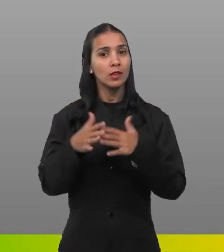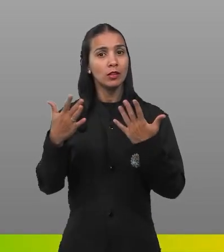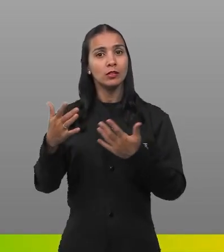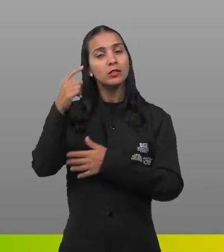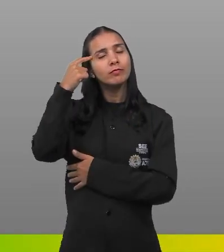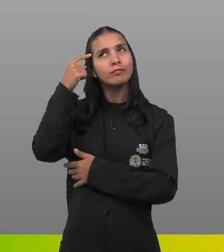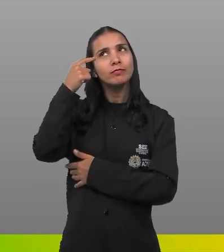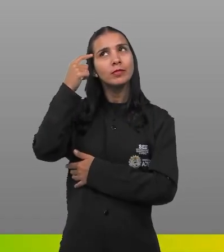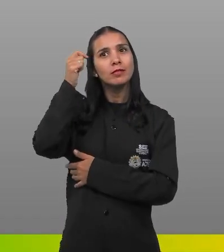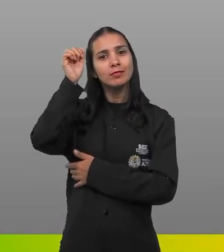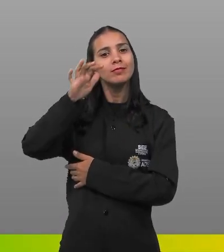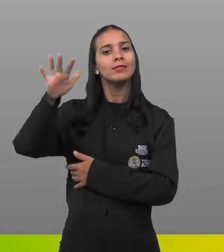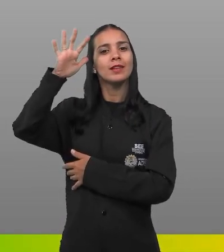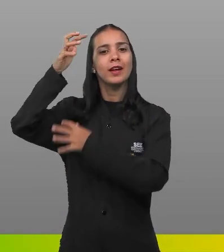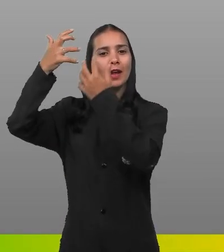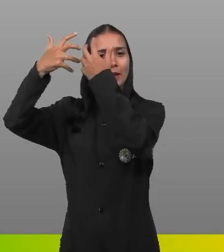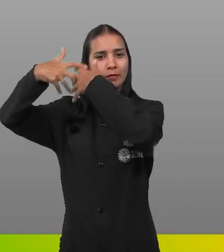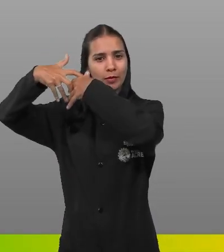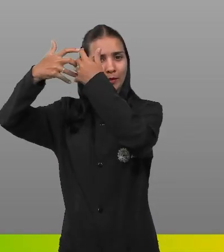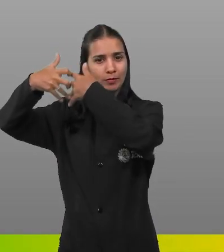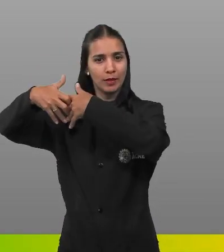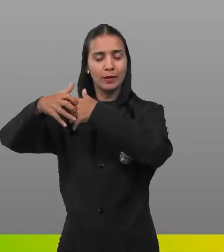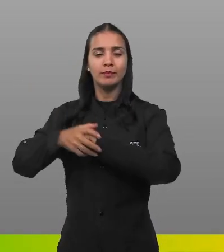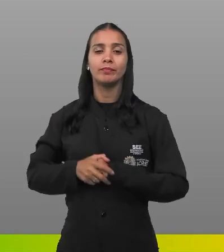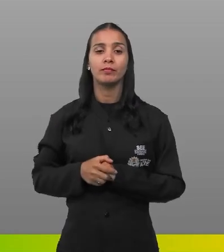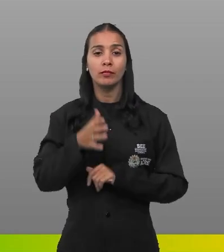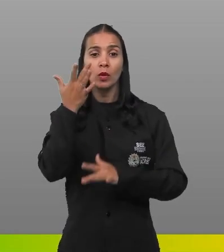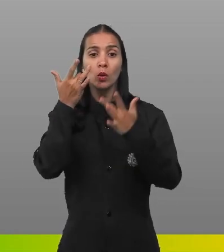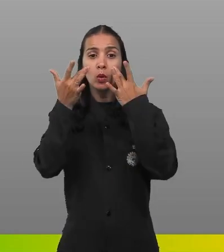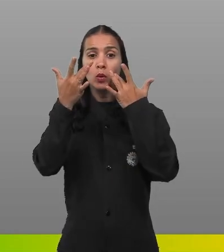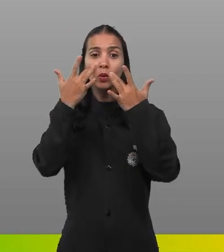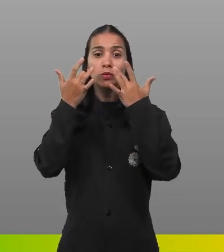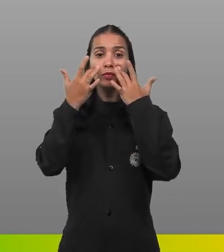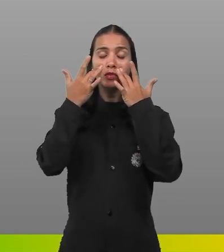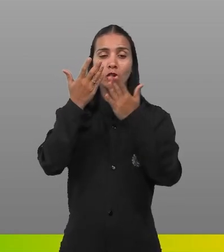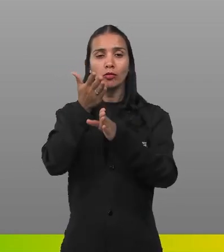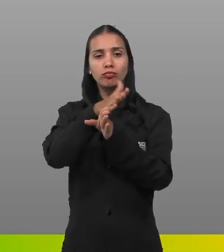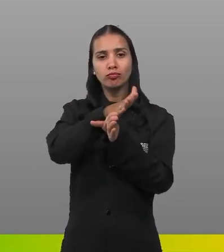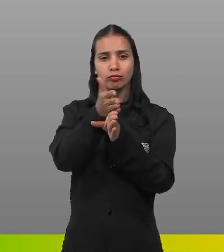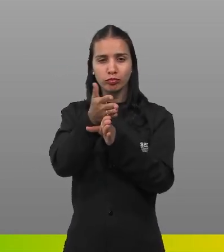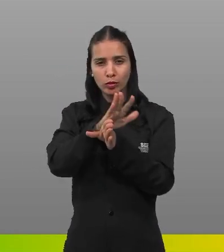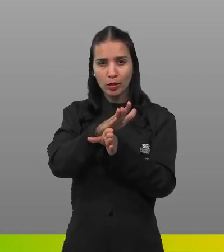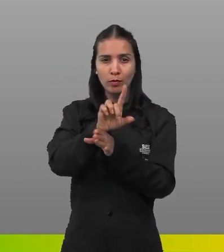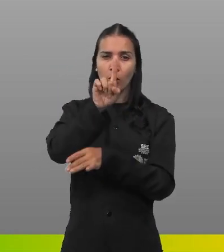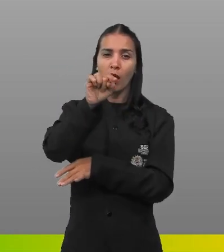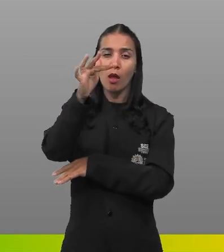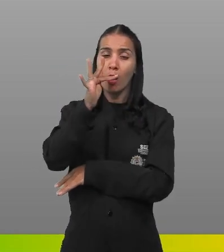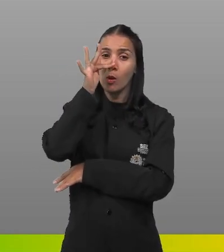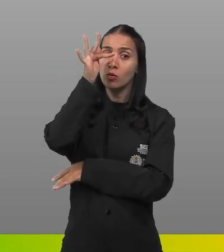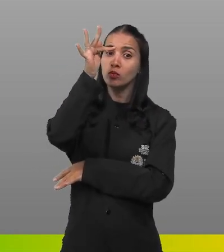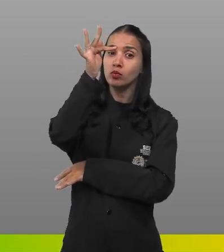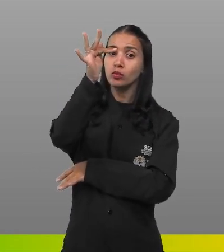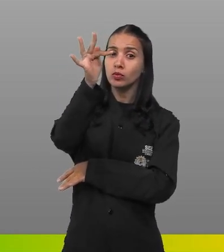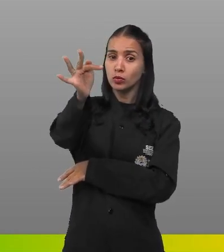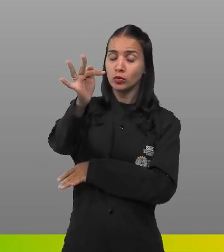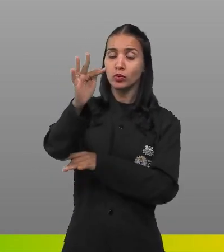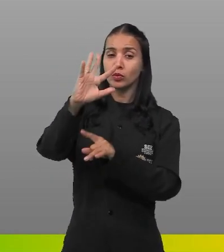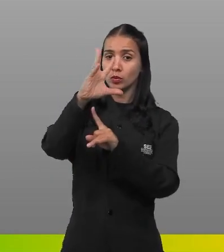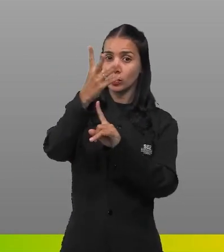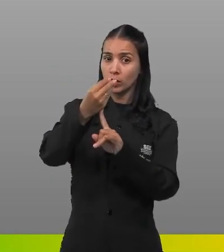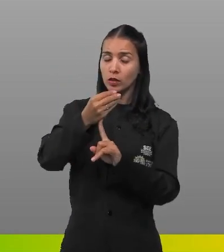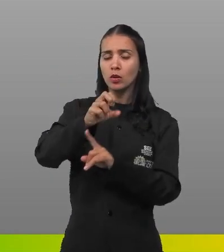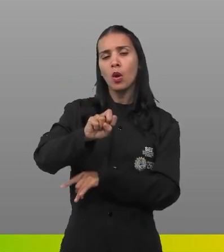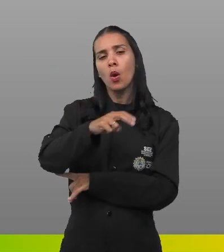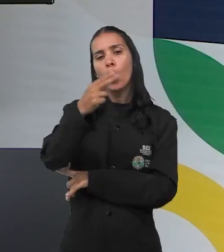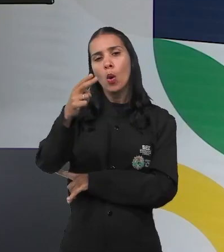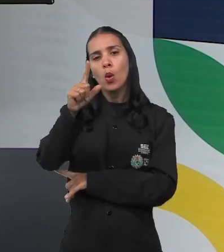Então, vamos aqui para uma reflexão. O teatro híbrido é o futuro da arte cênica ou apenas uma transição, uma fase de